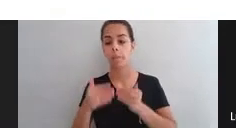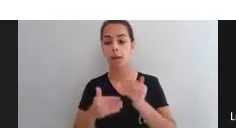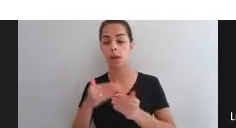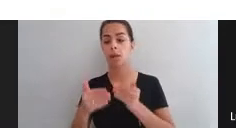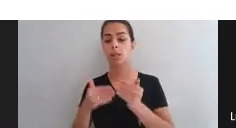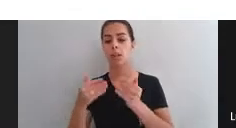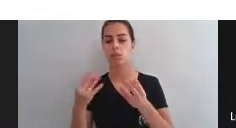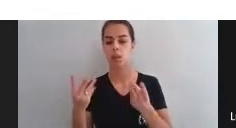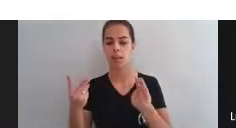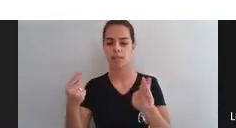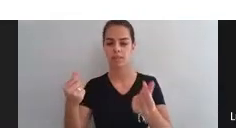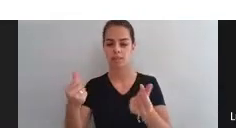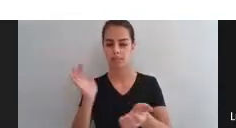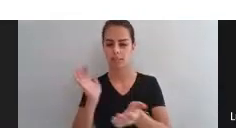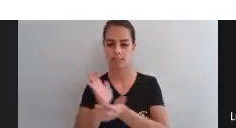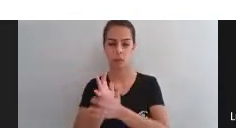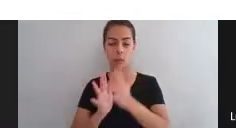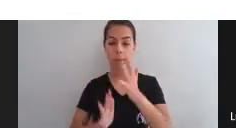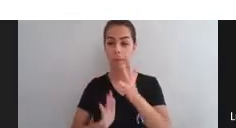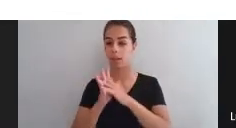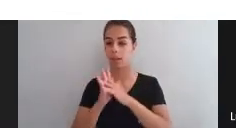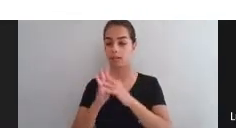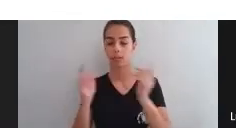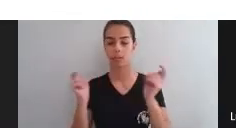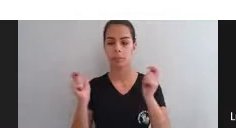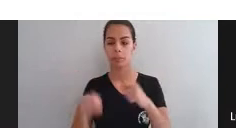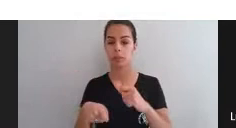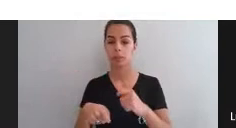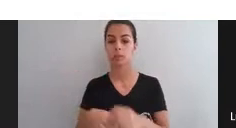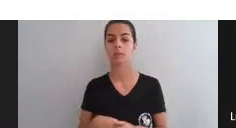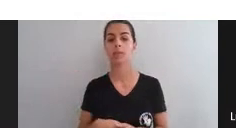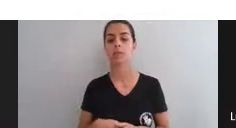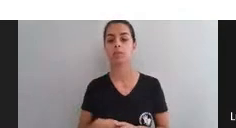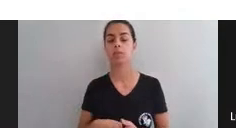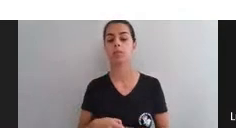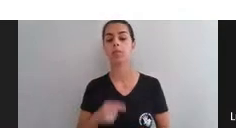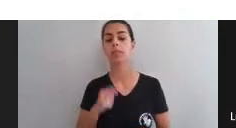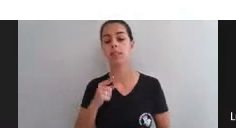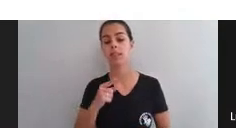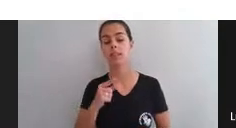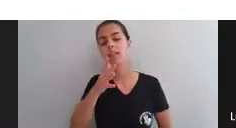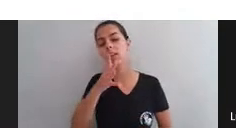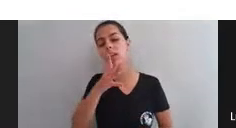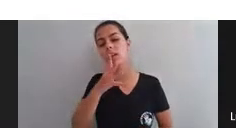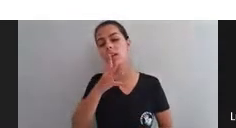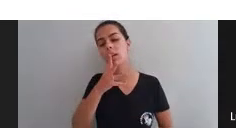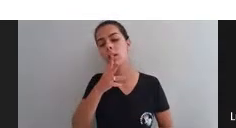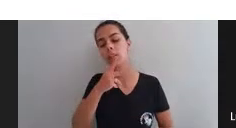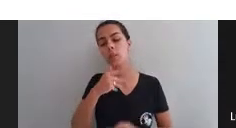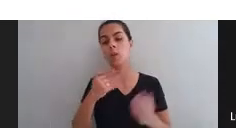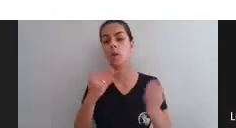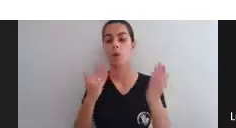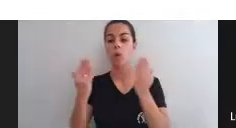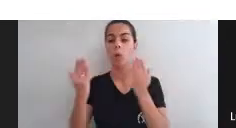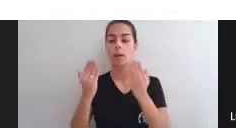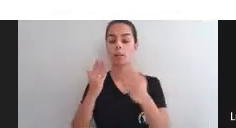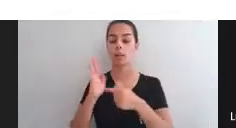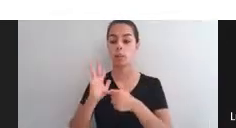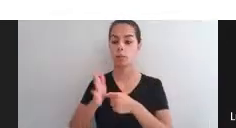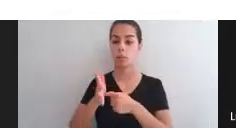extremamente eficiente, né, o máximo de eficiência possível, ele é muito lento comparado com o motor real.